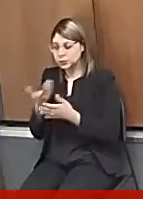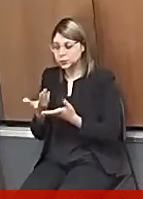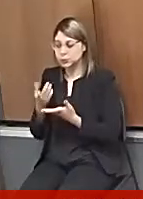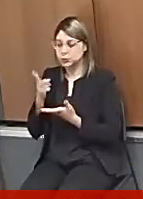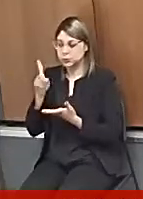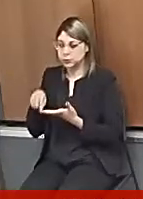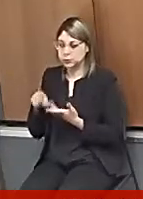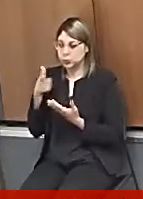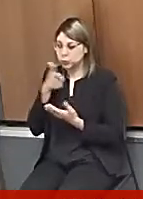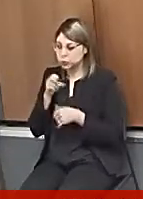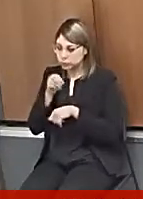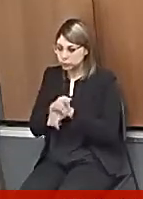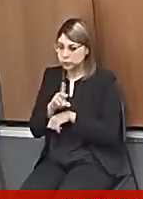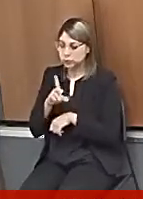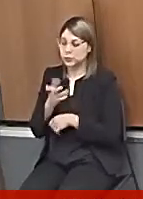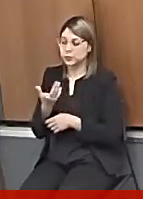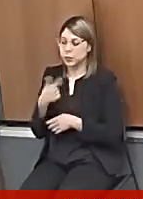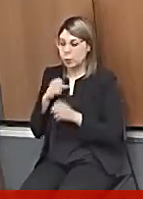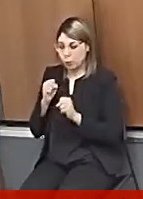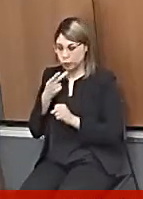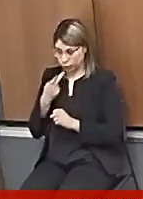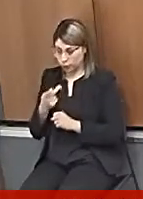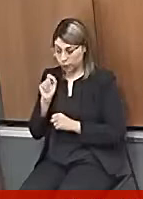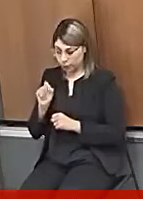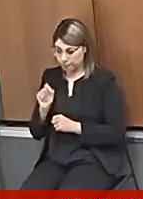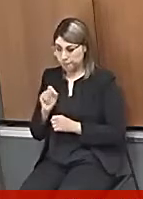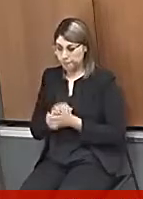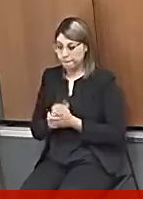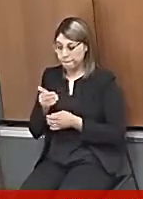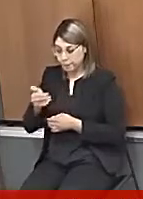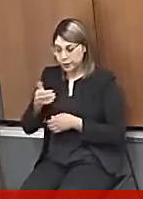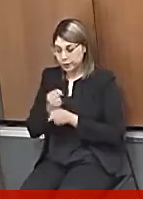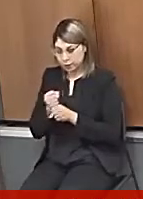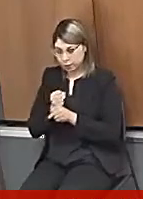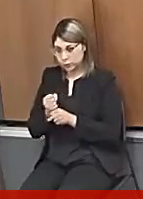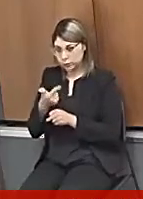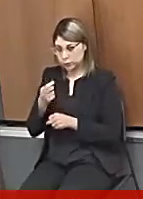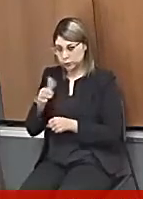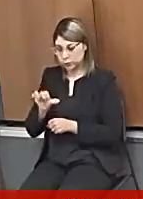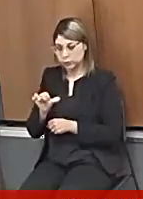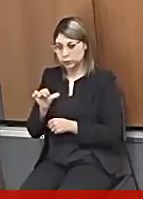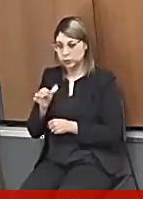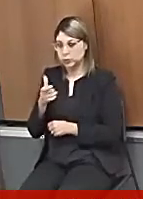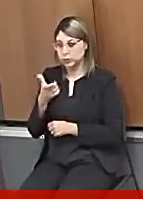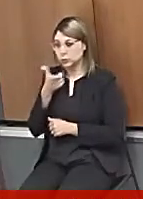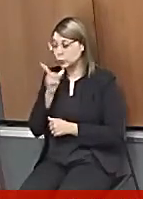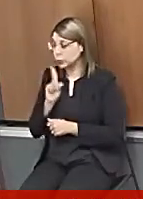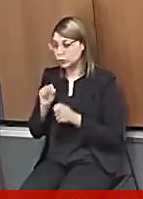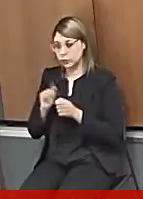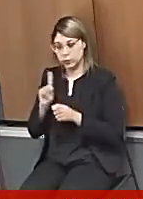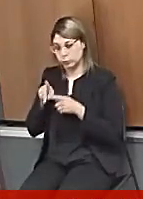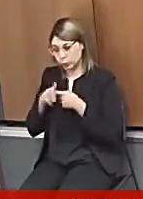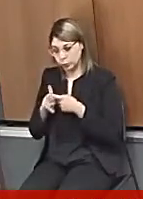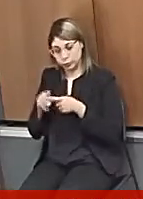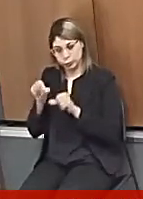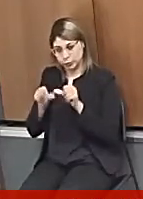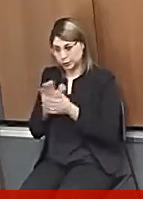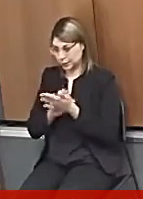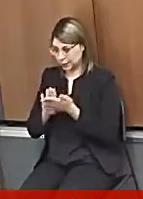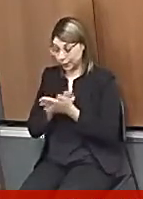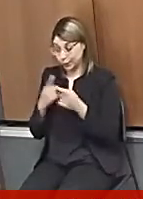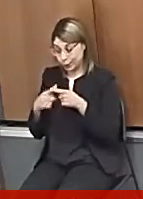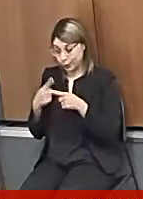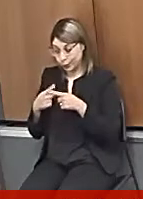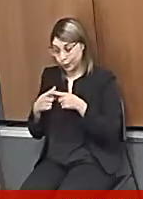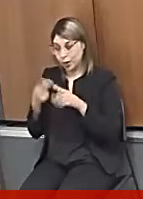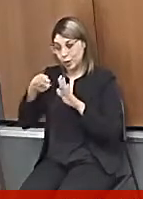designação isso já posso adiantar que para este ano nós não conseguimos mais fazer nenhum tipo de modificação porque